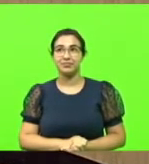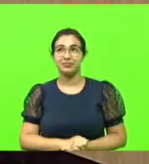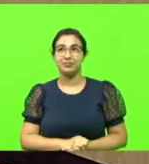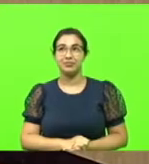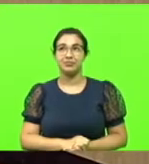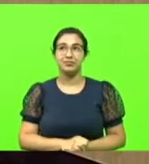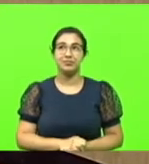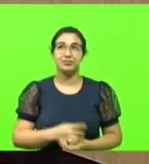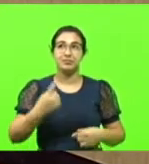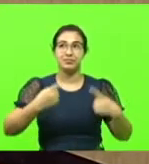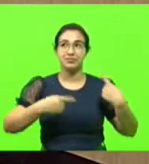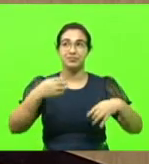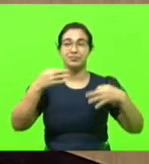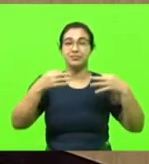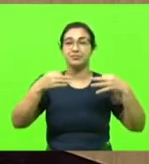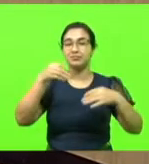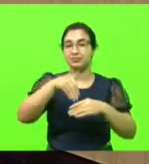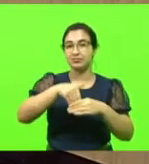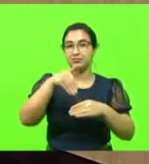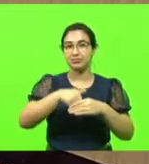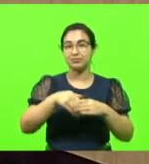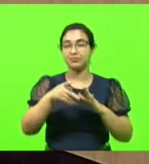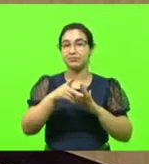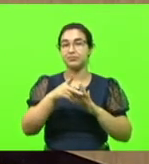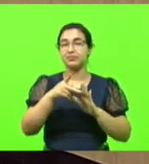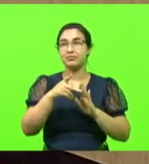Discussão e votação em turno único da mensagem de veto